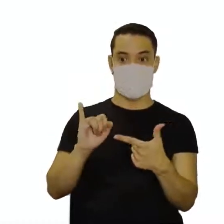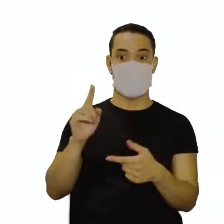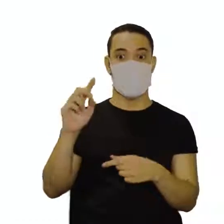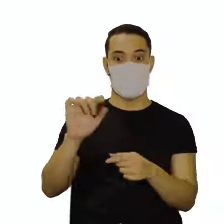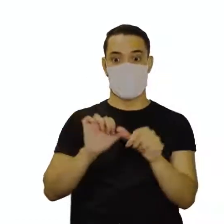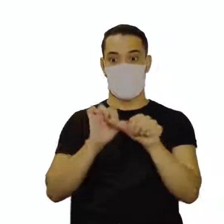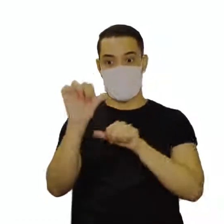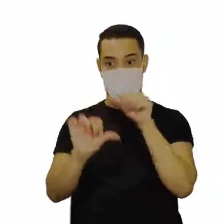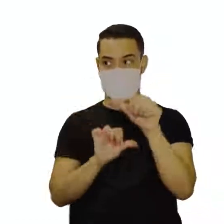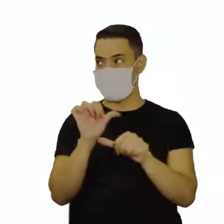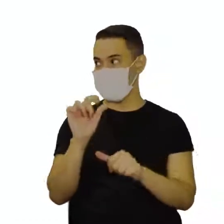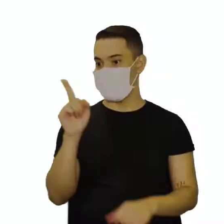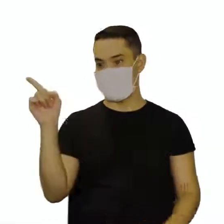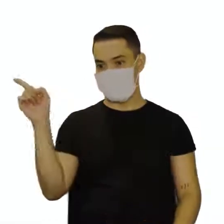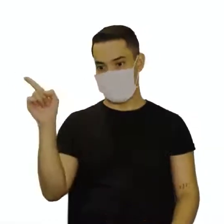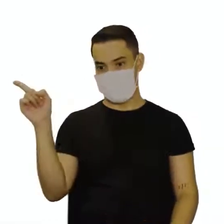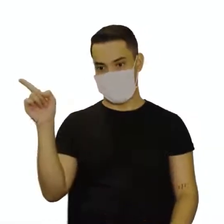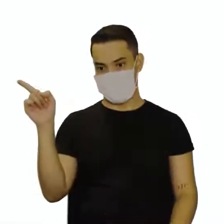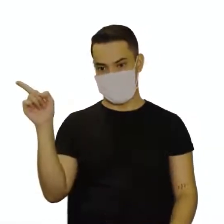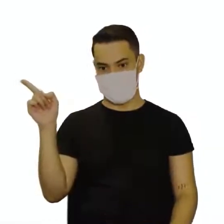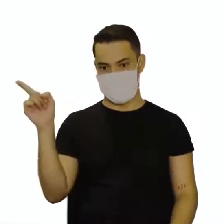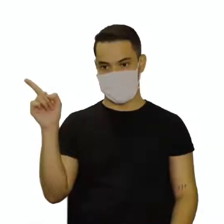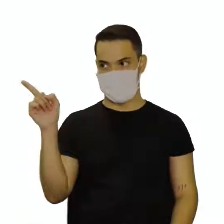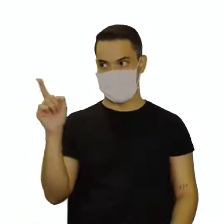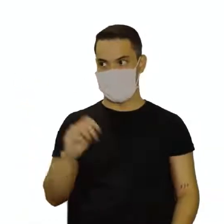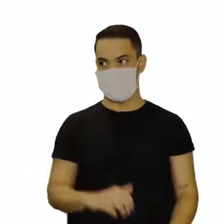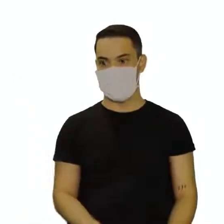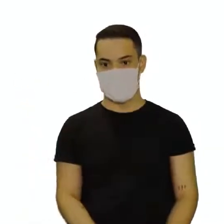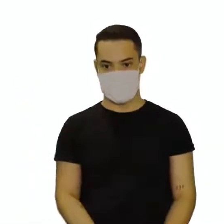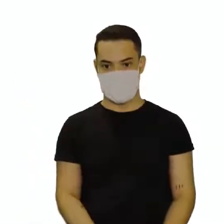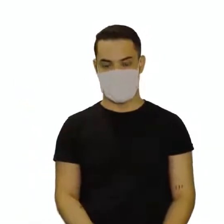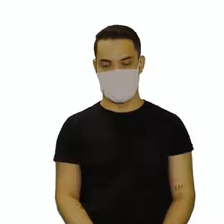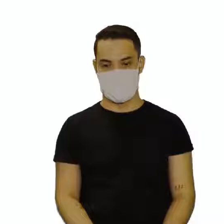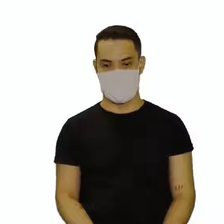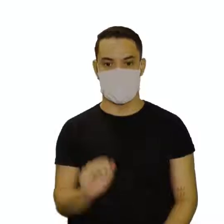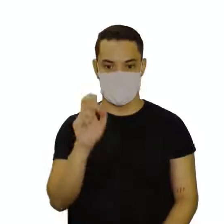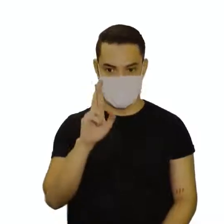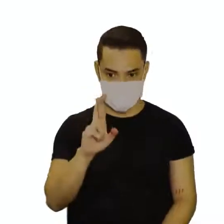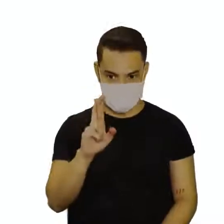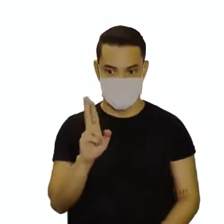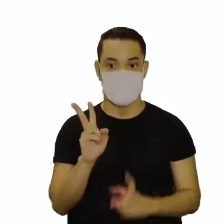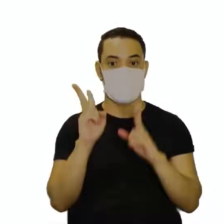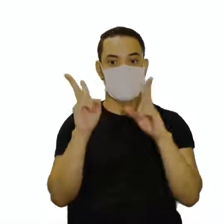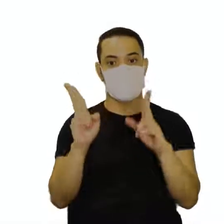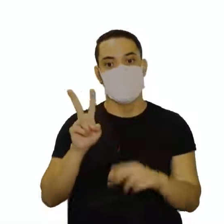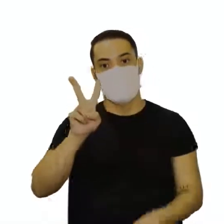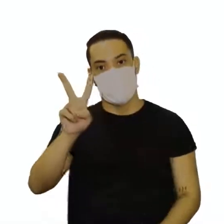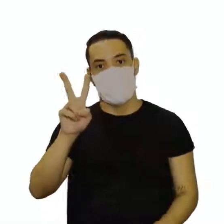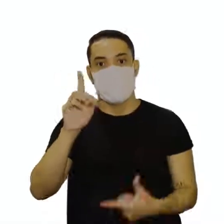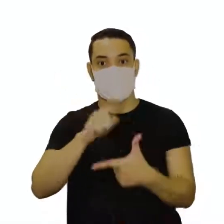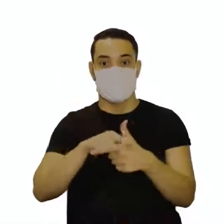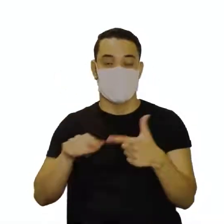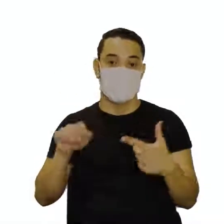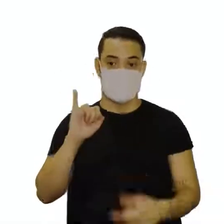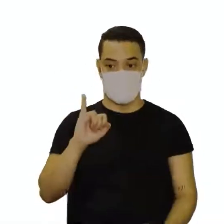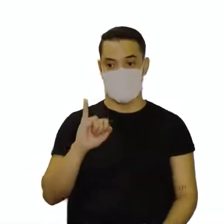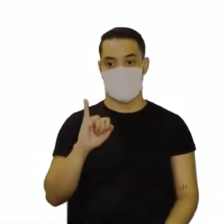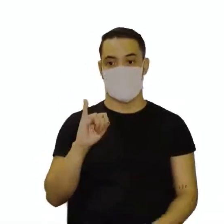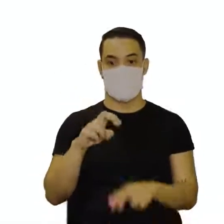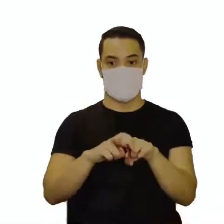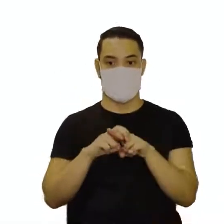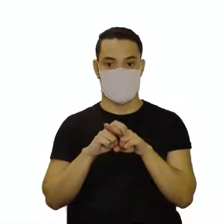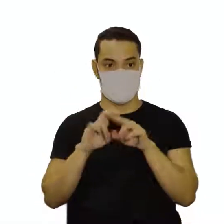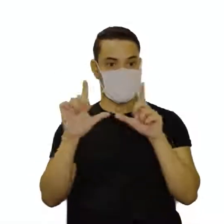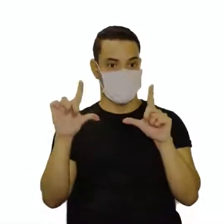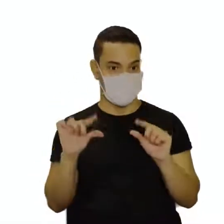vai ficar V, vai ficar igual, ou R vai ficar igual a V dividido por I. É só você cobrir